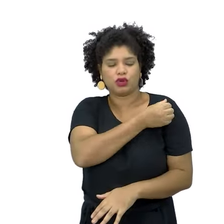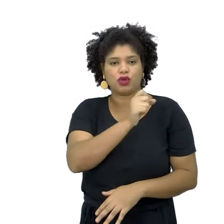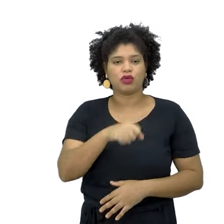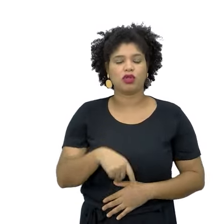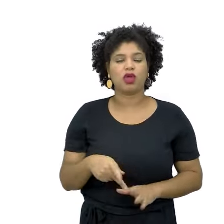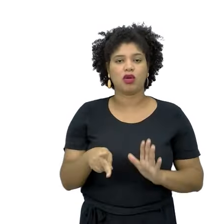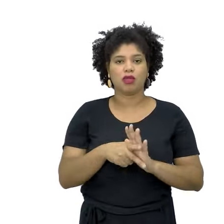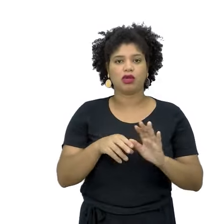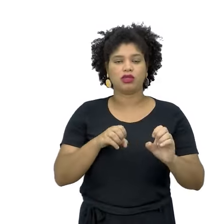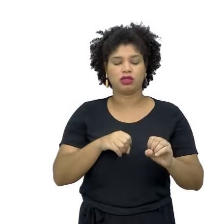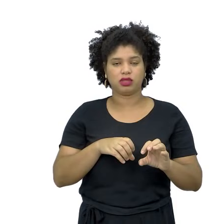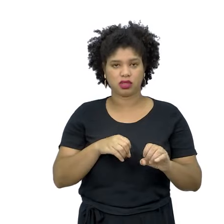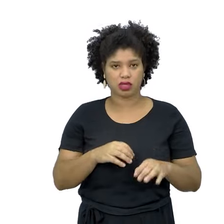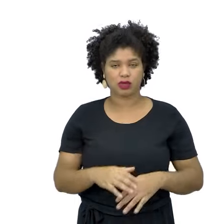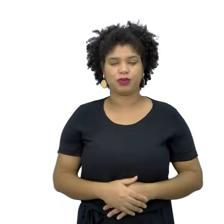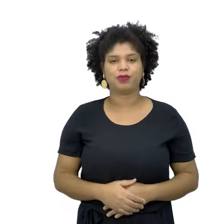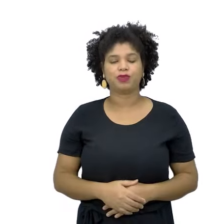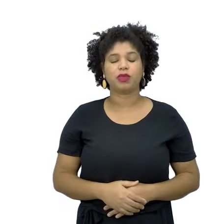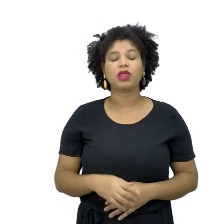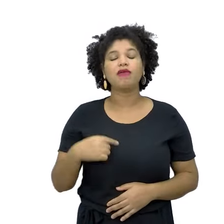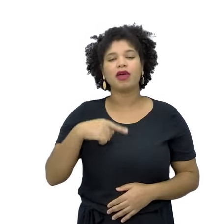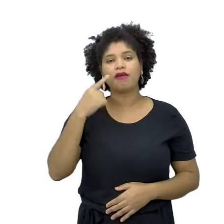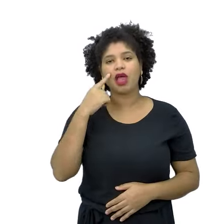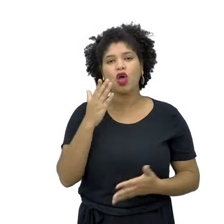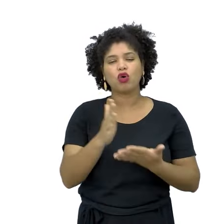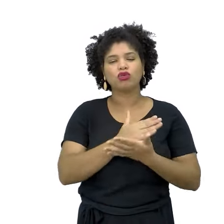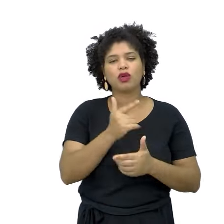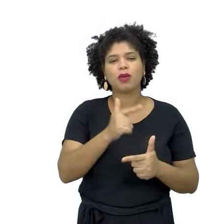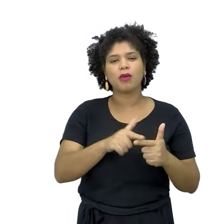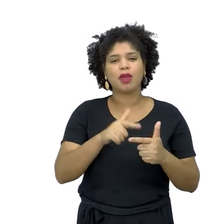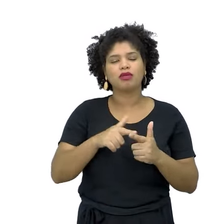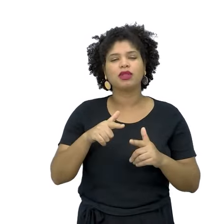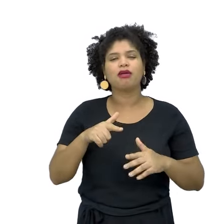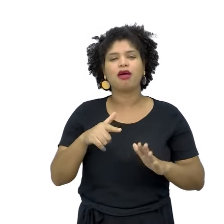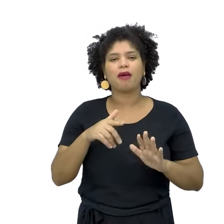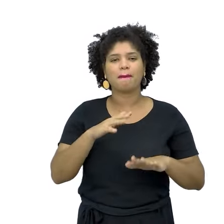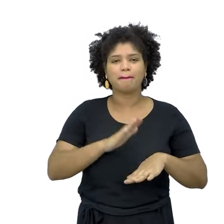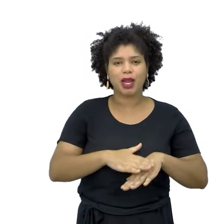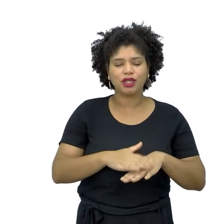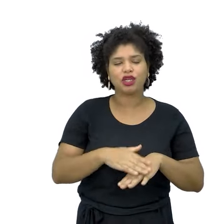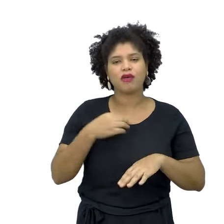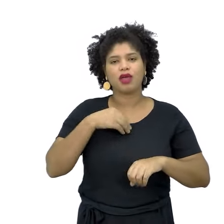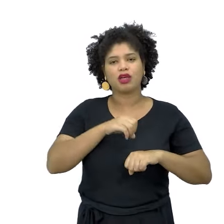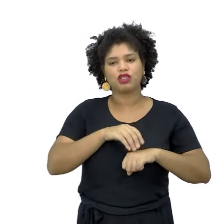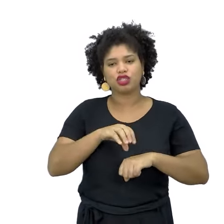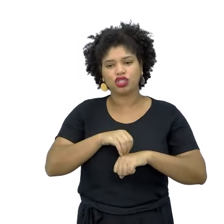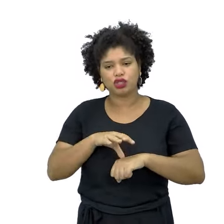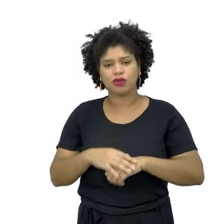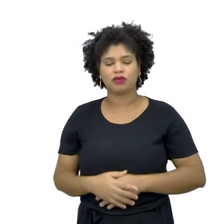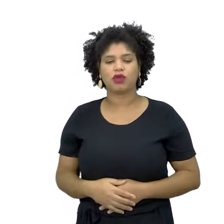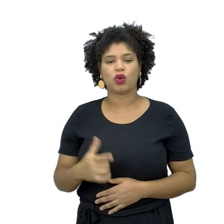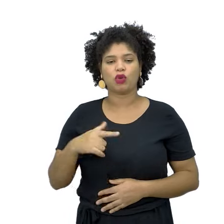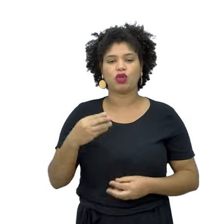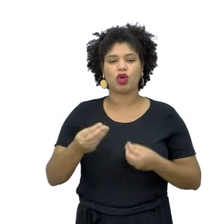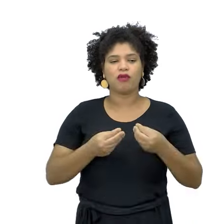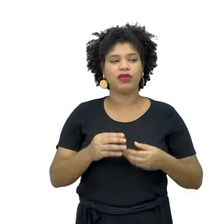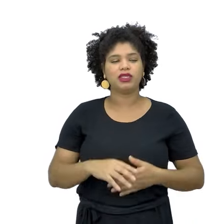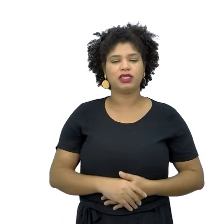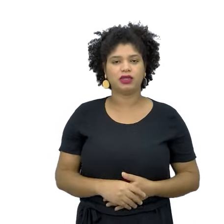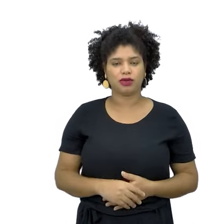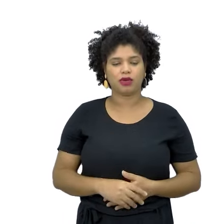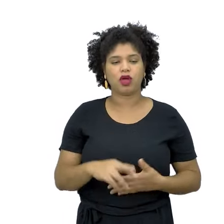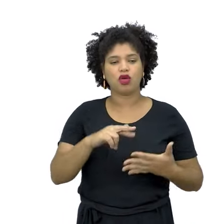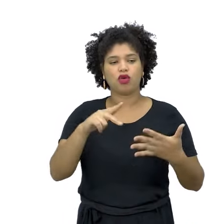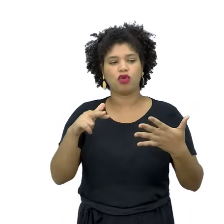fundamental e discutir a resolução de problemas na prática. Sugerir ações que poderão auxiliar o professor na